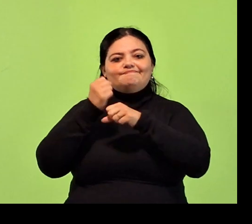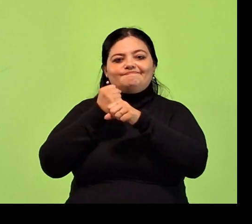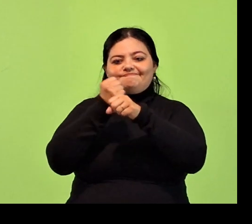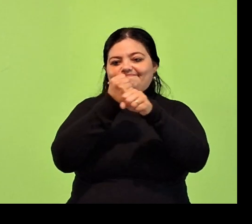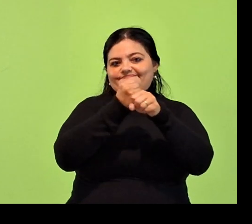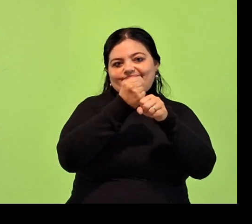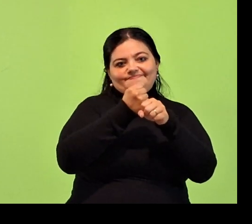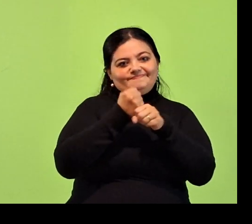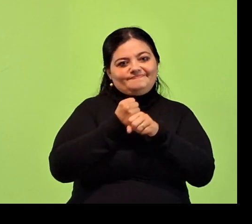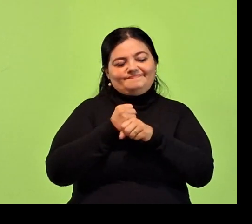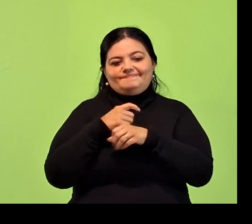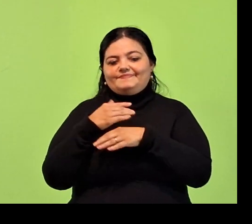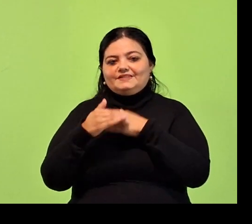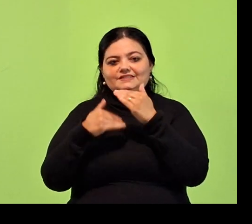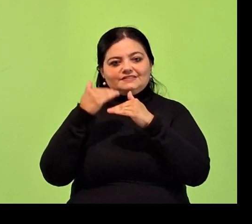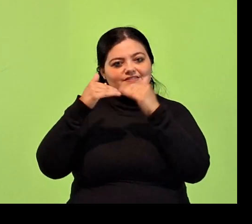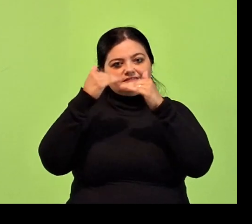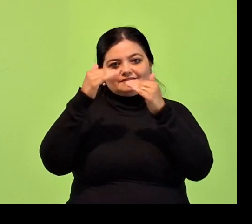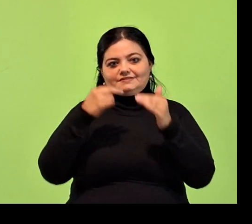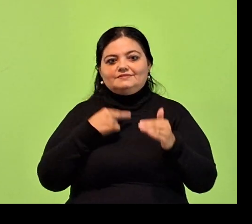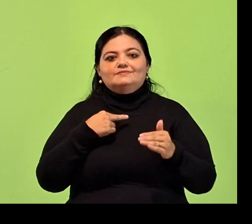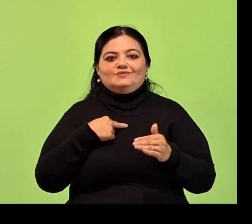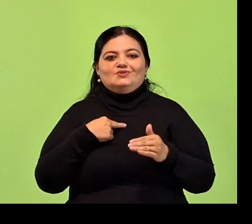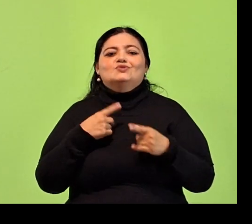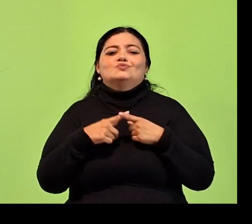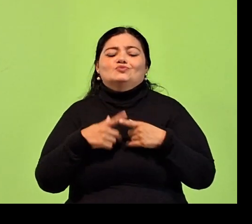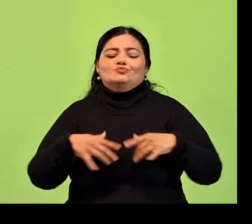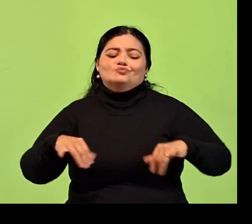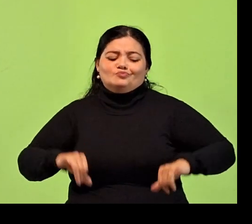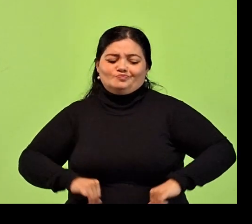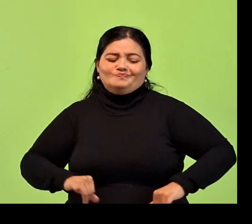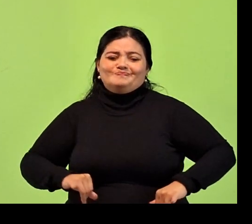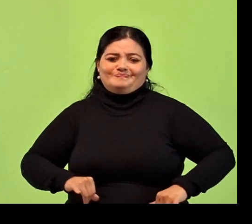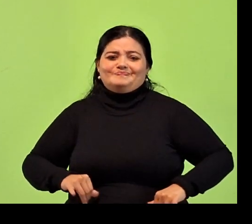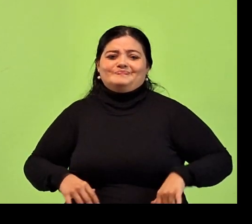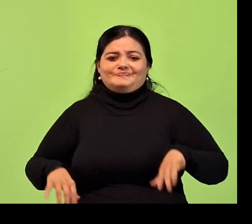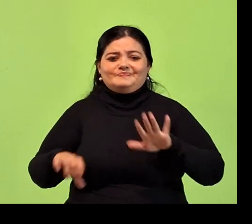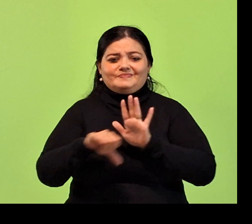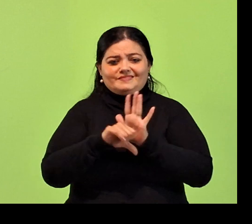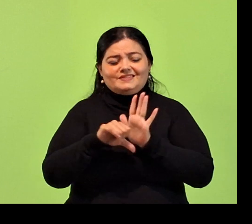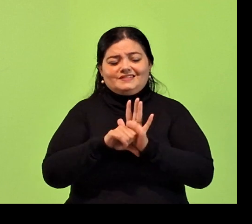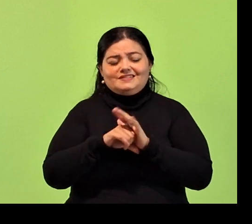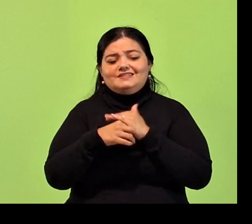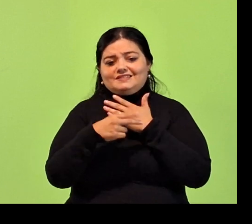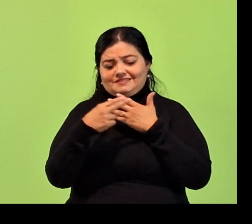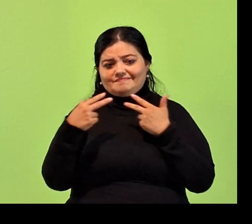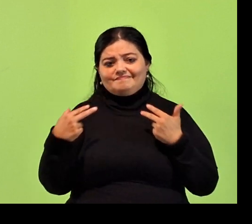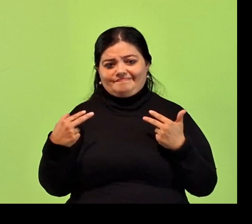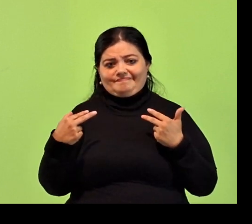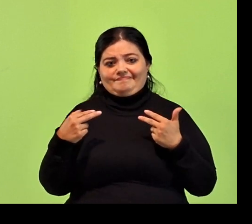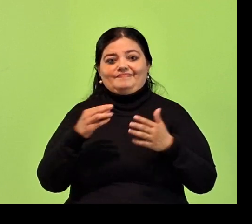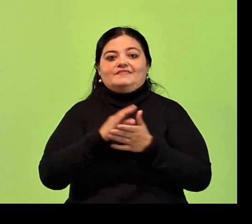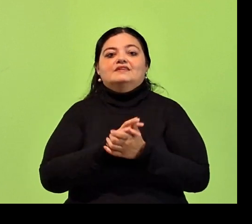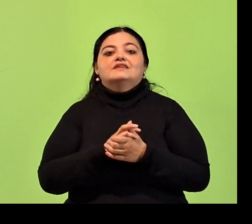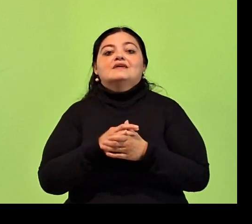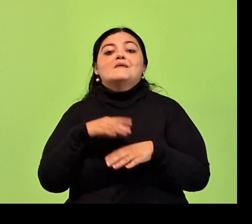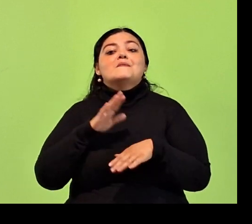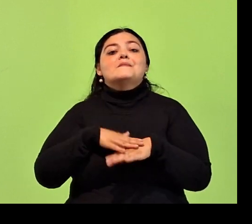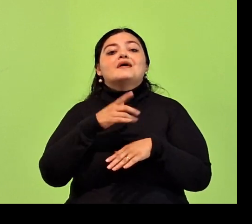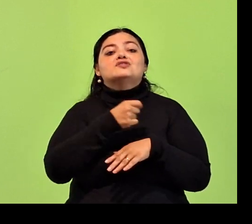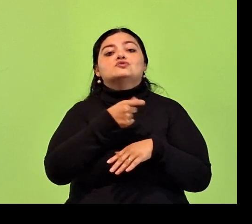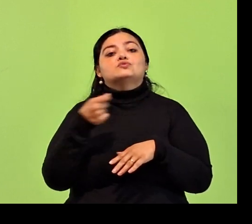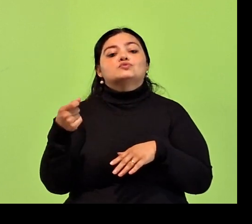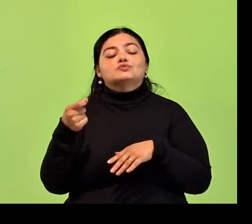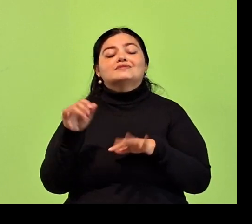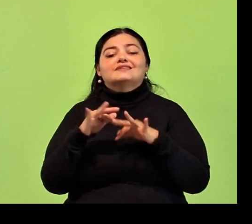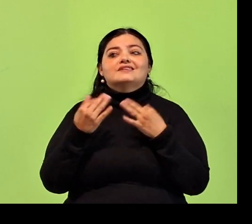hoje é ocupada pelo banhado. Uma área que tem sofrido diversas violações e uma pressão constante para que essas mais de 200 famílias,